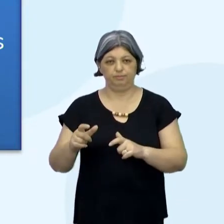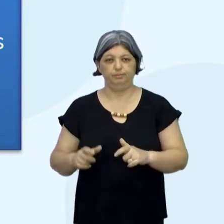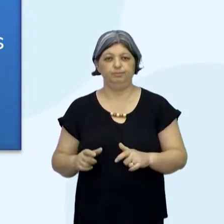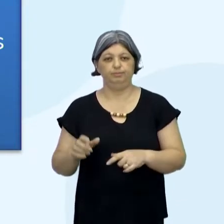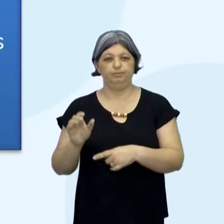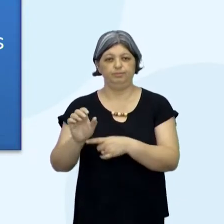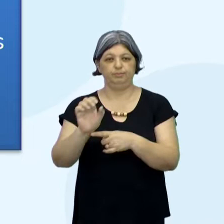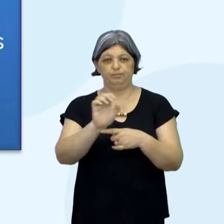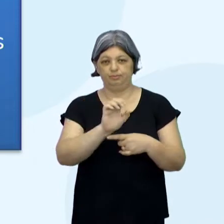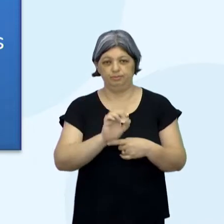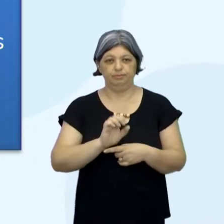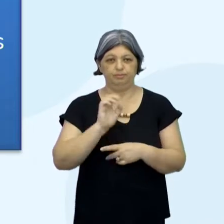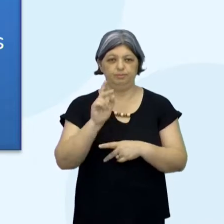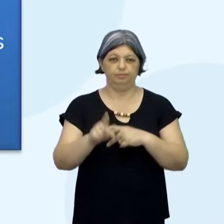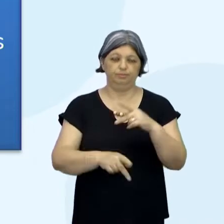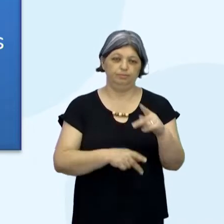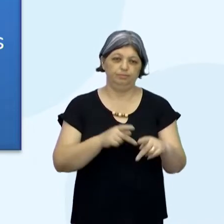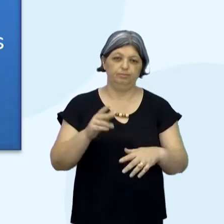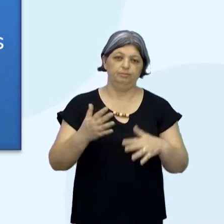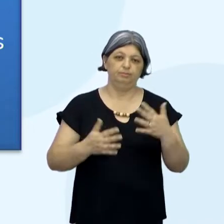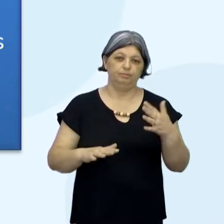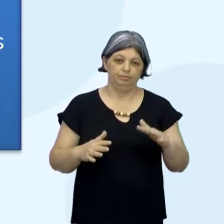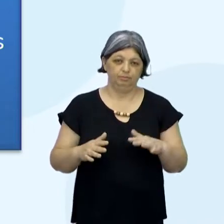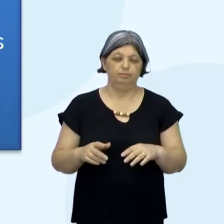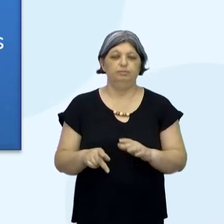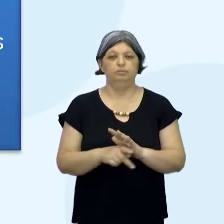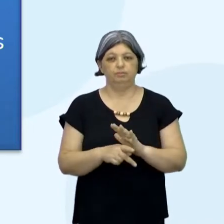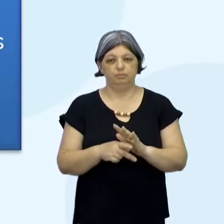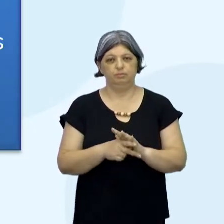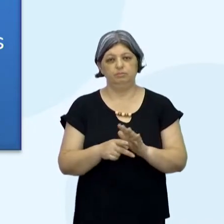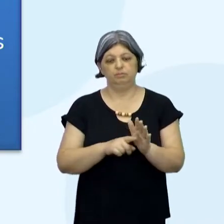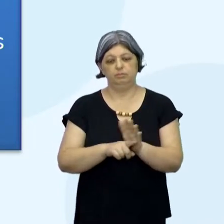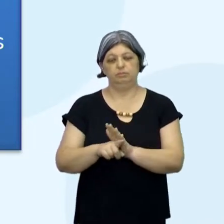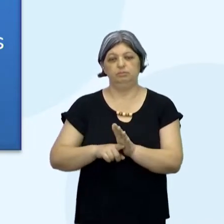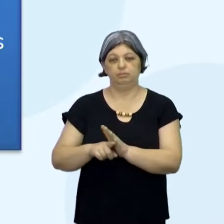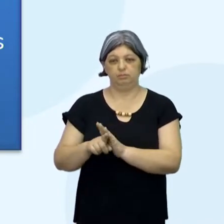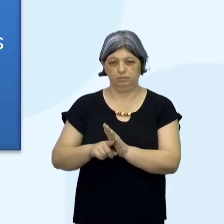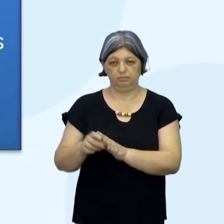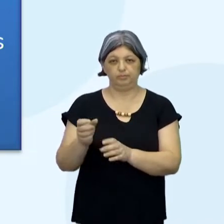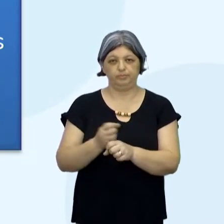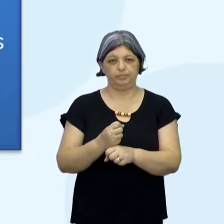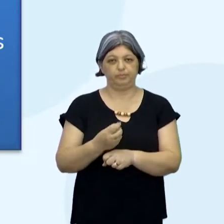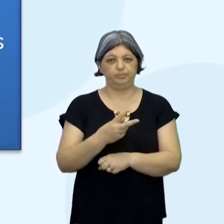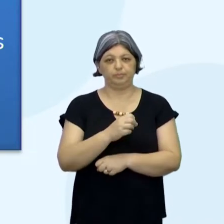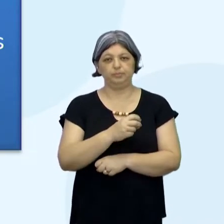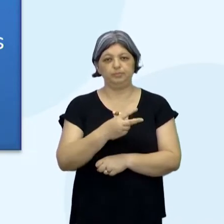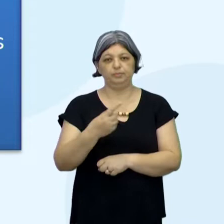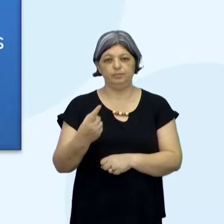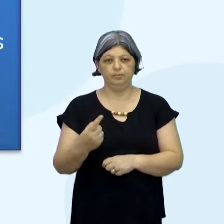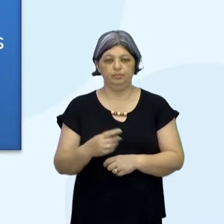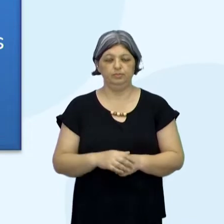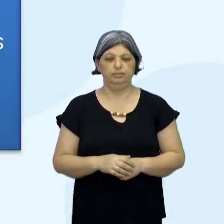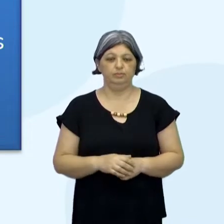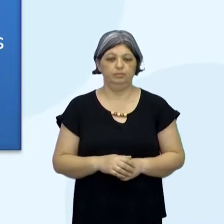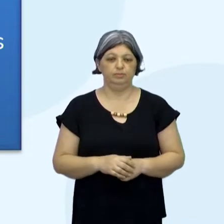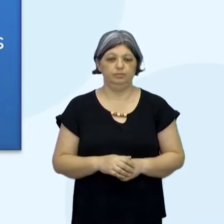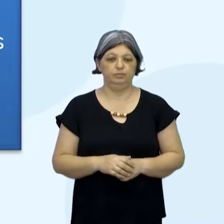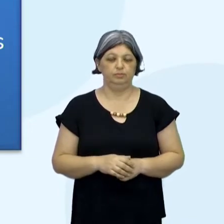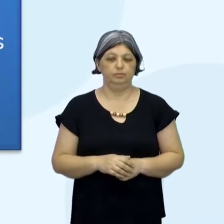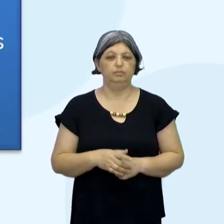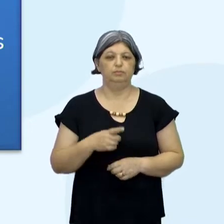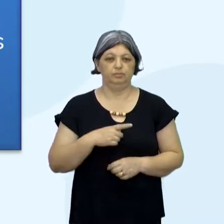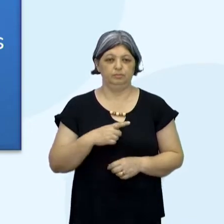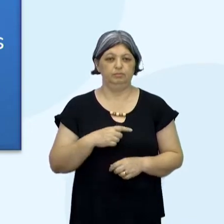de população mediana, de novo, sobre esses dados aí de 2021. Então a gente tem aí